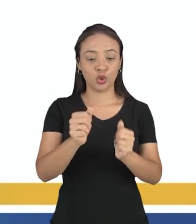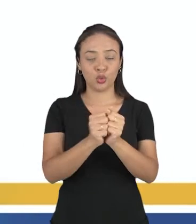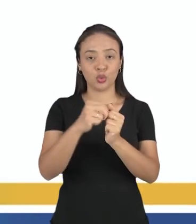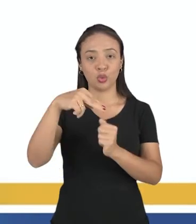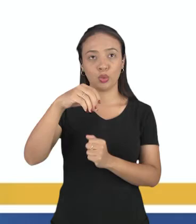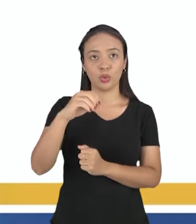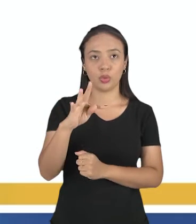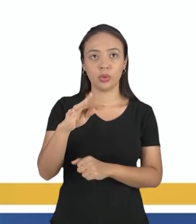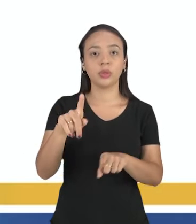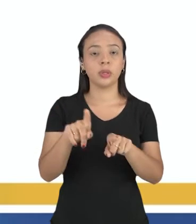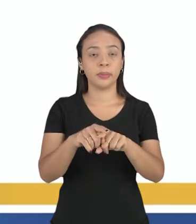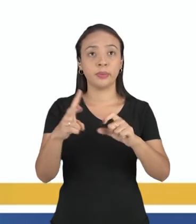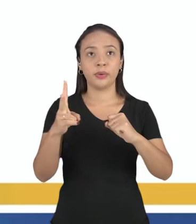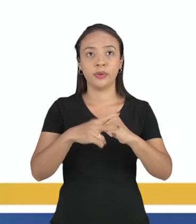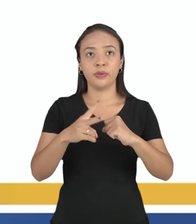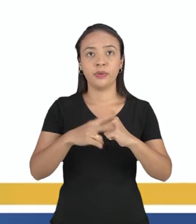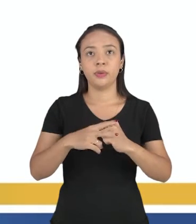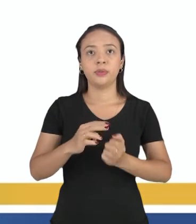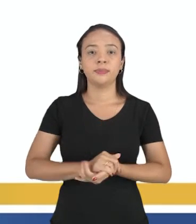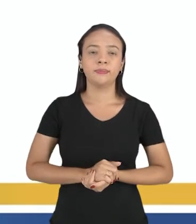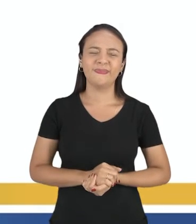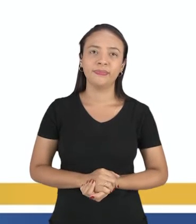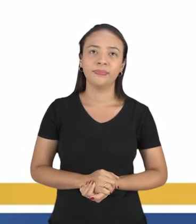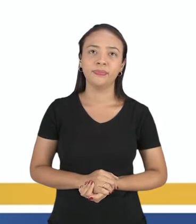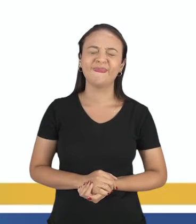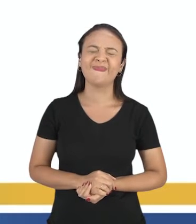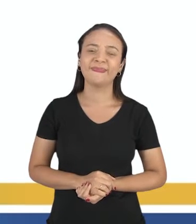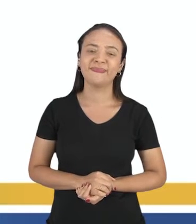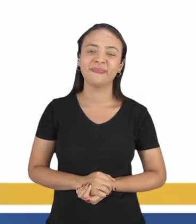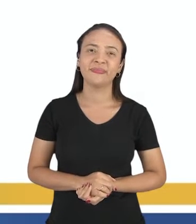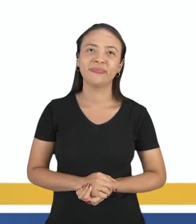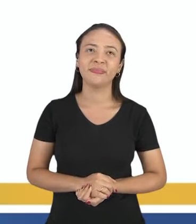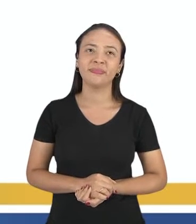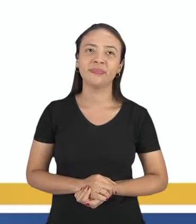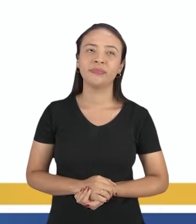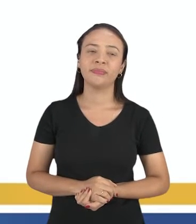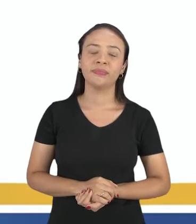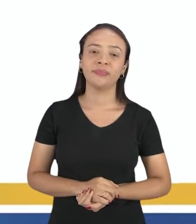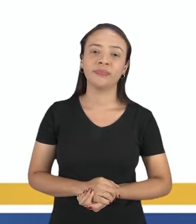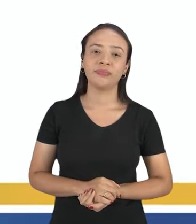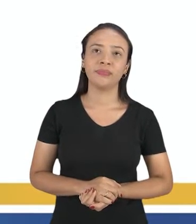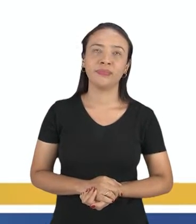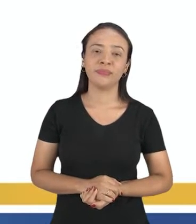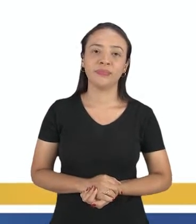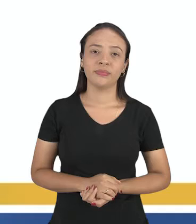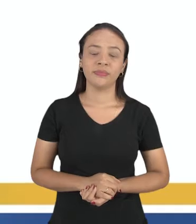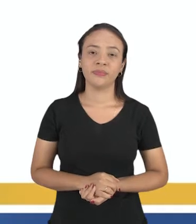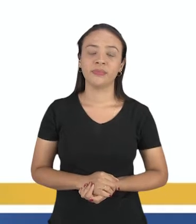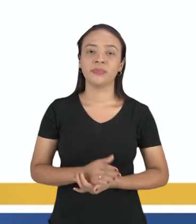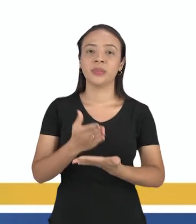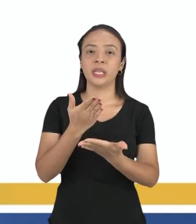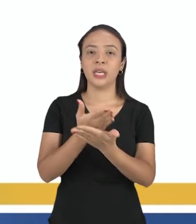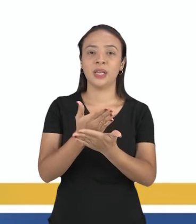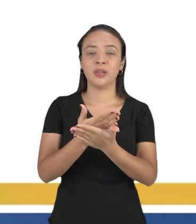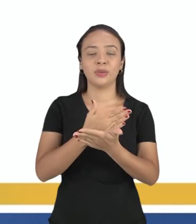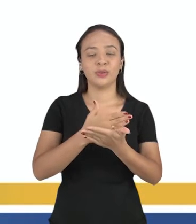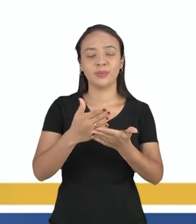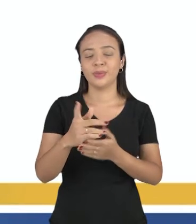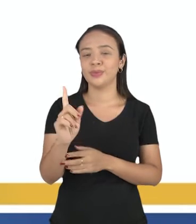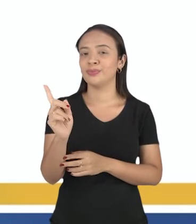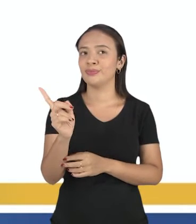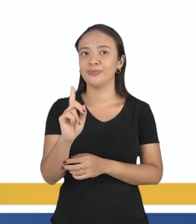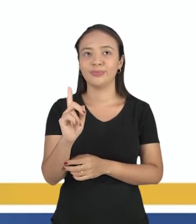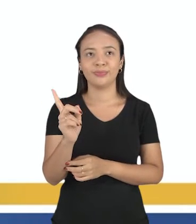o verbo. The class didn't begin at 8 a.m. A aula não